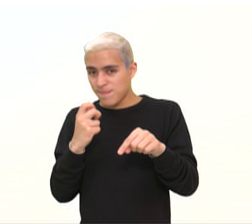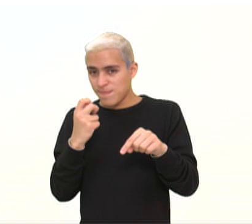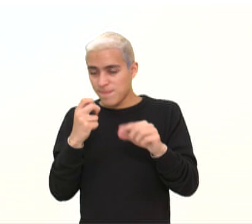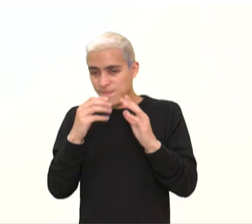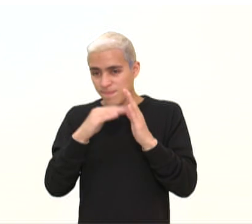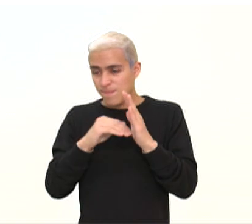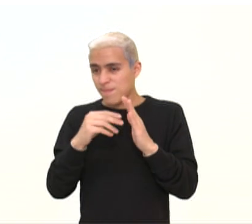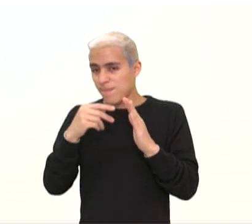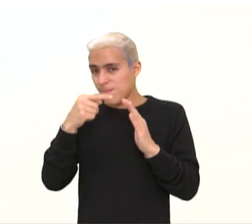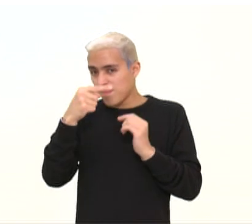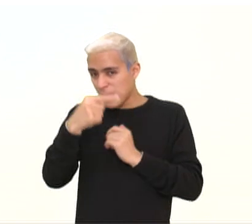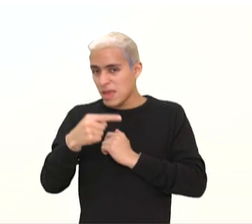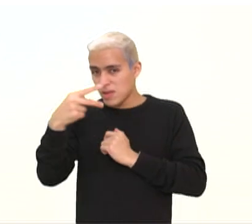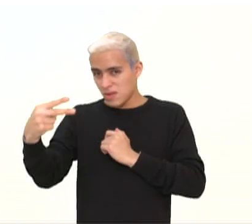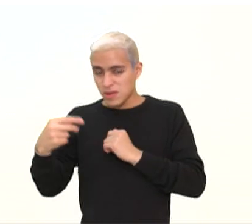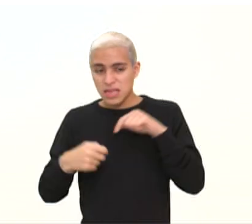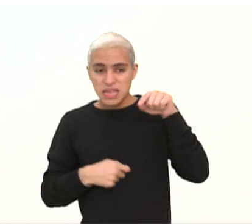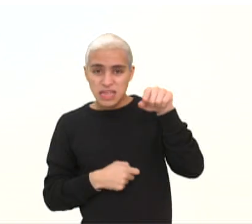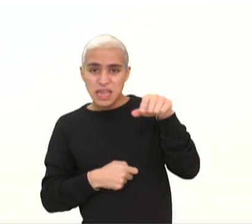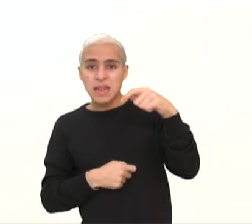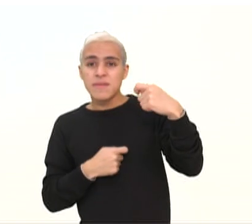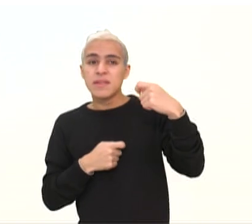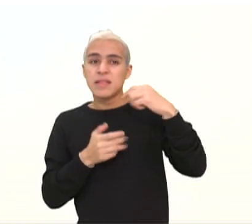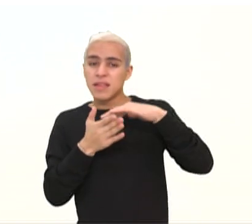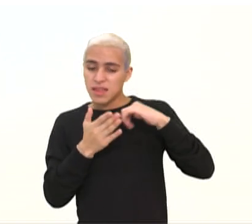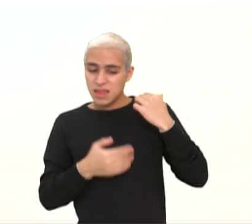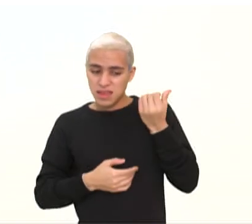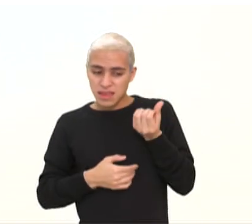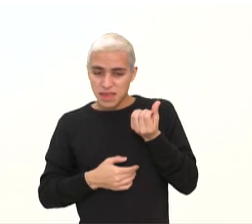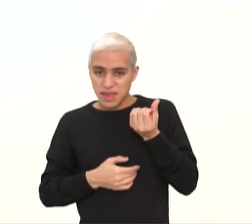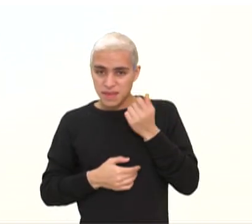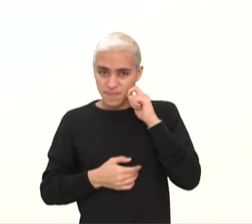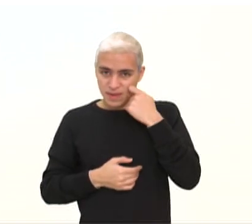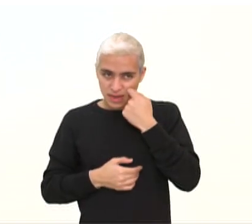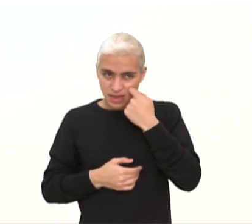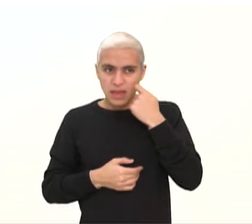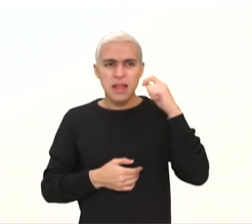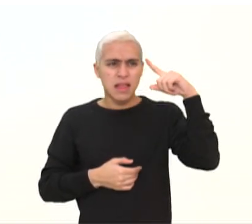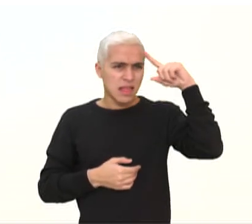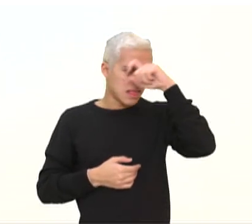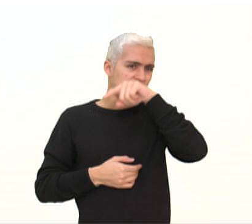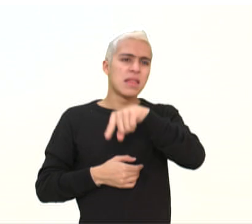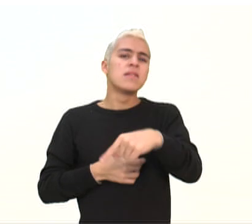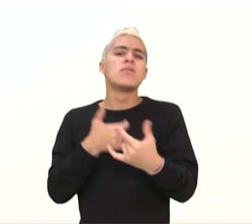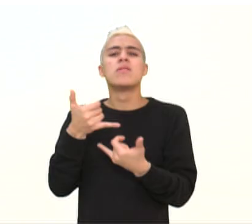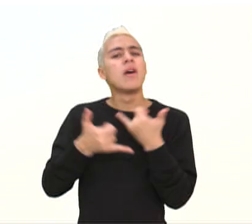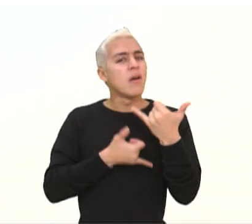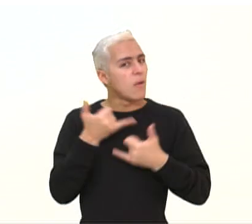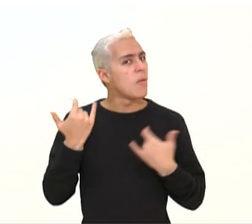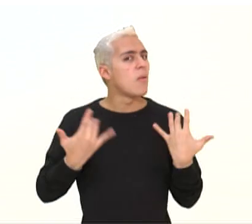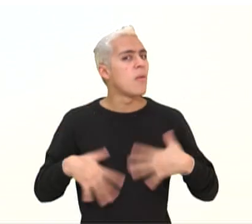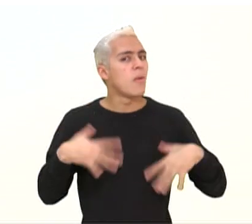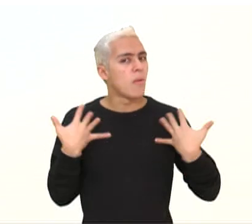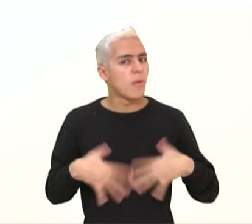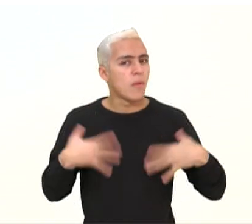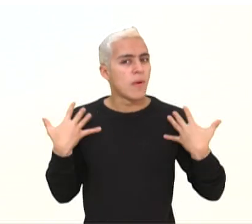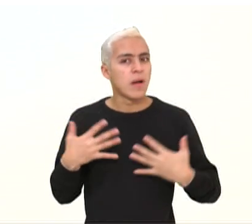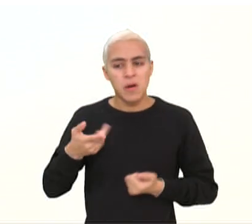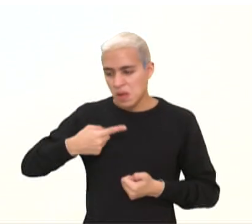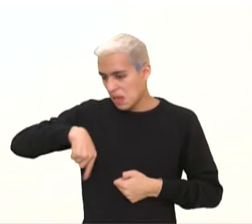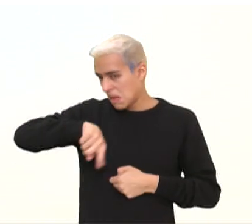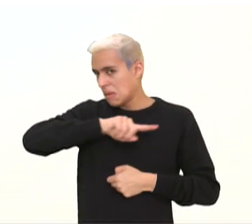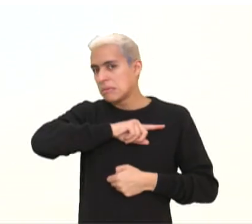jogador das peças claras deve eliminar as 6 peças pretas. Né? Jogo difícil de jogar. Ainda mais para